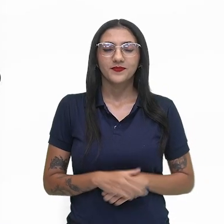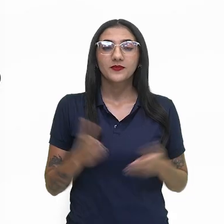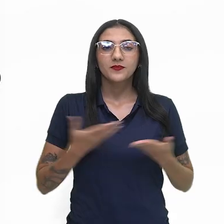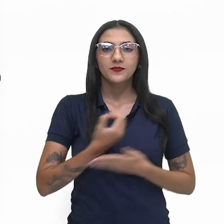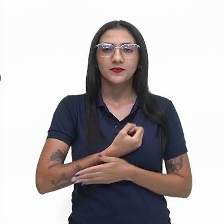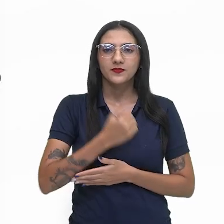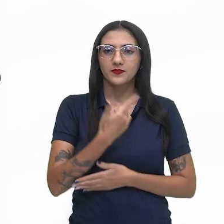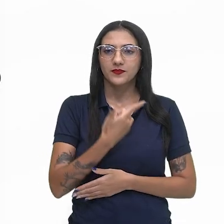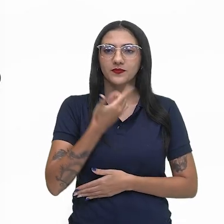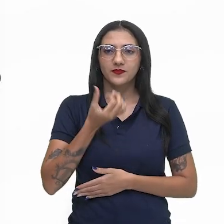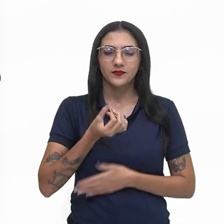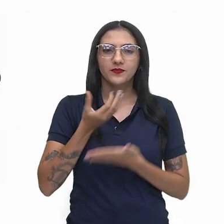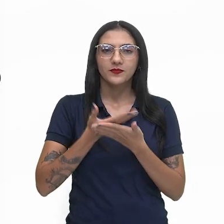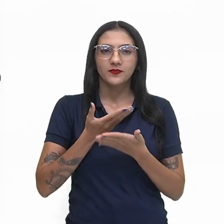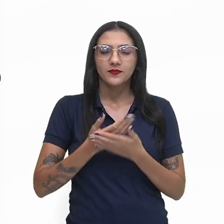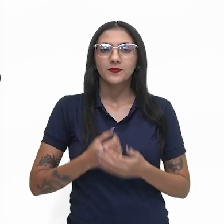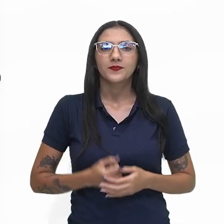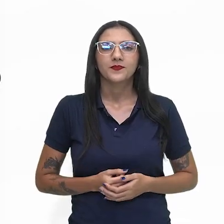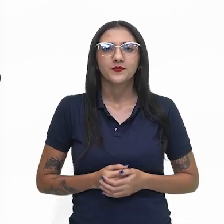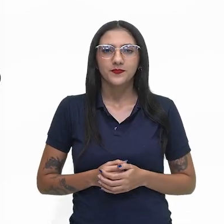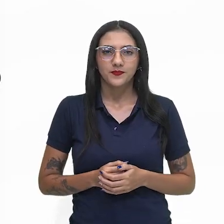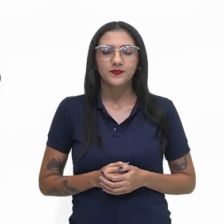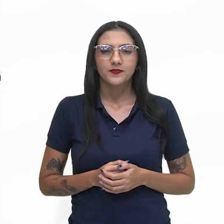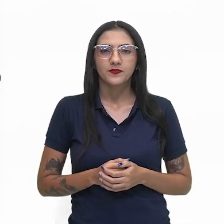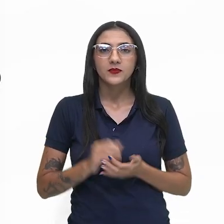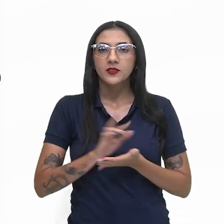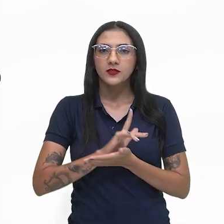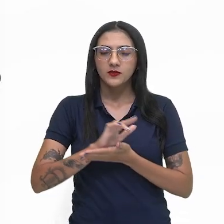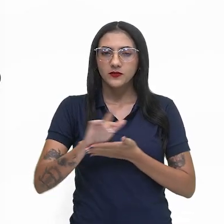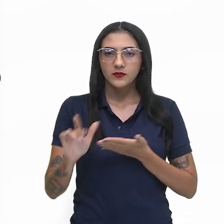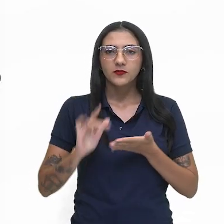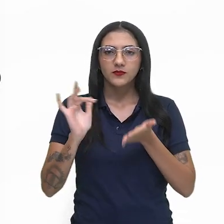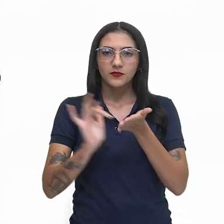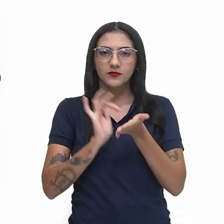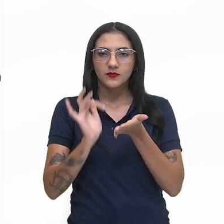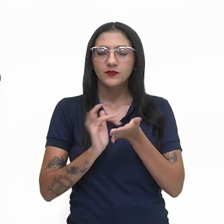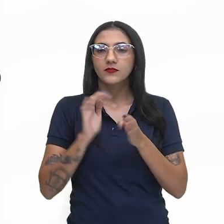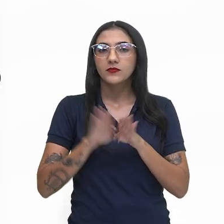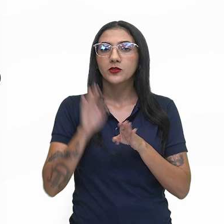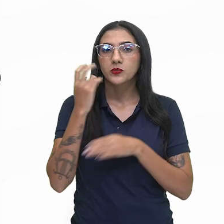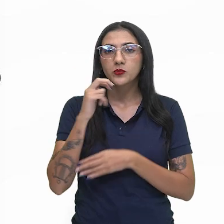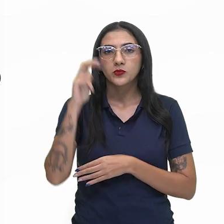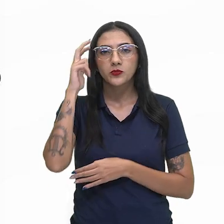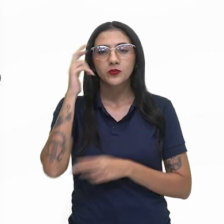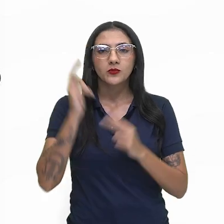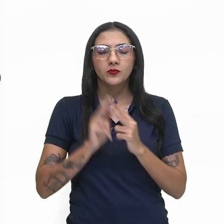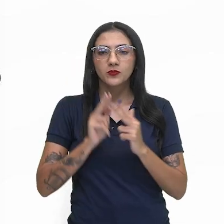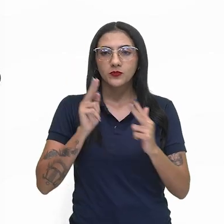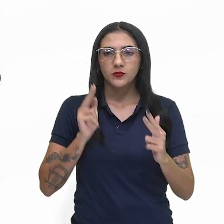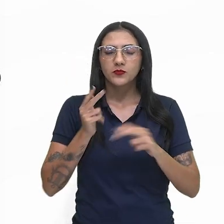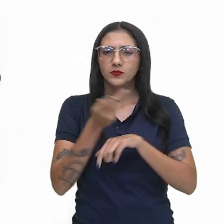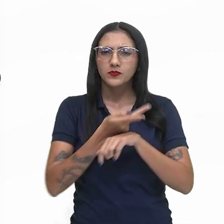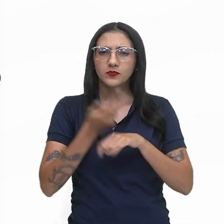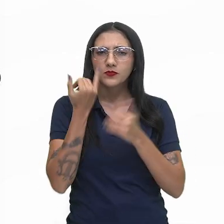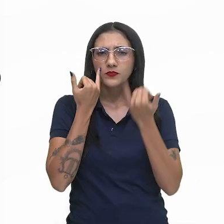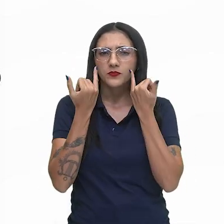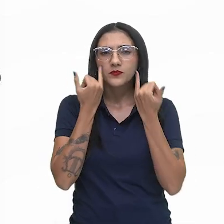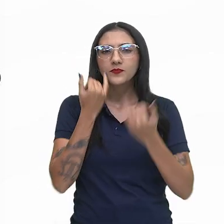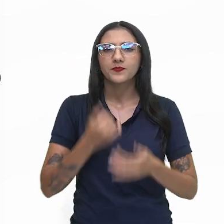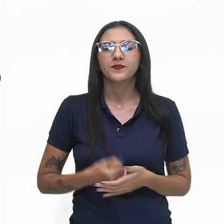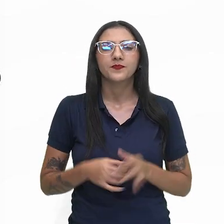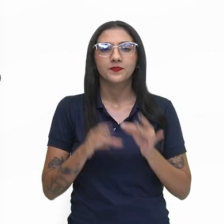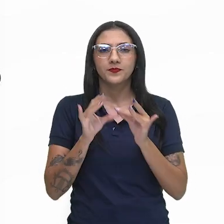Nosso objeto de conhecimento, mobilização das ferramentas digitais e da cultura de rede nos processos de busca da informação.